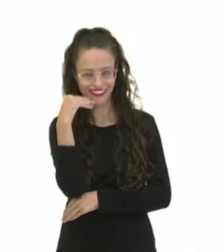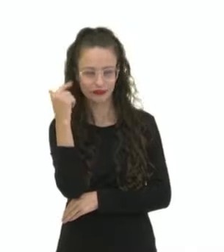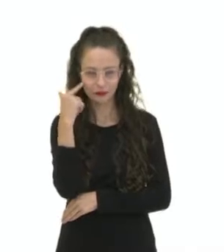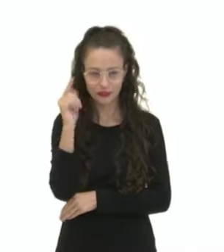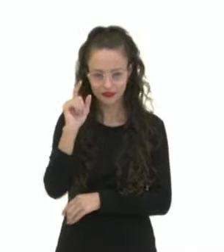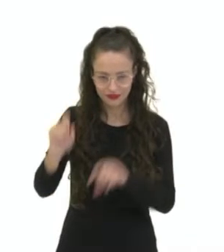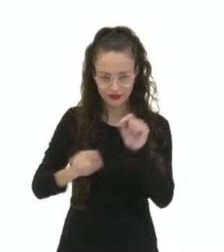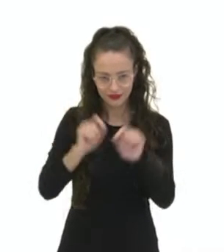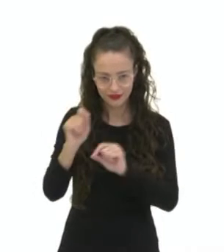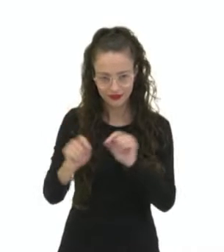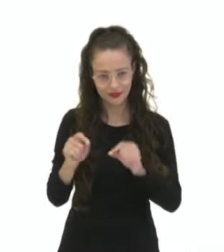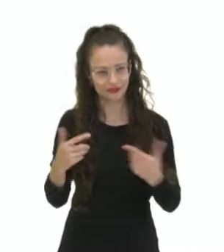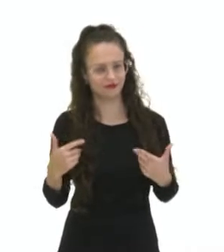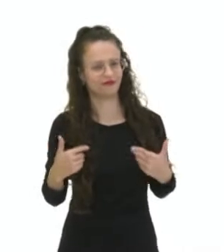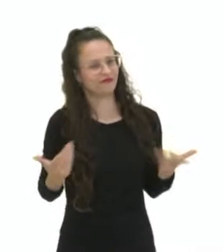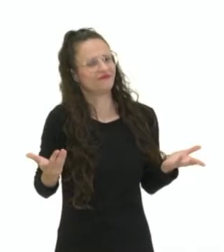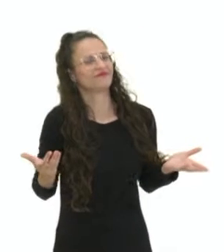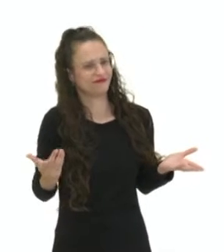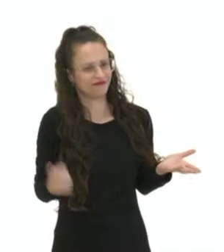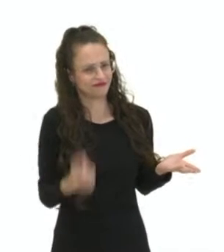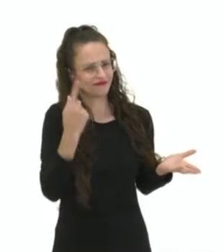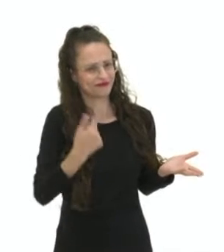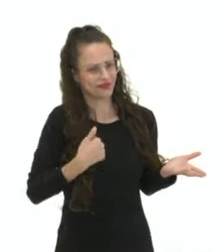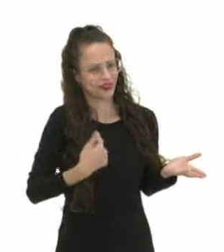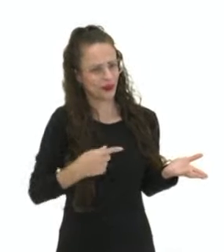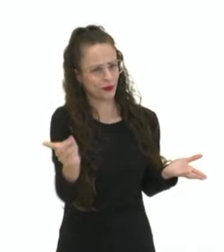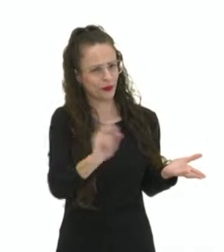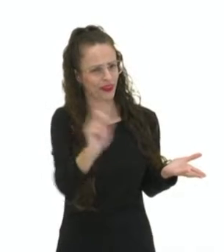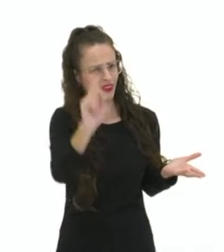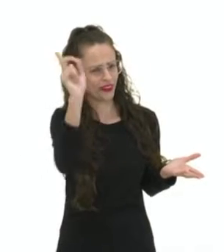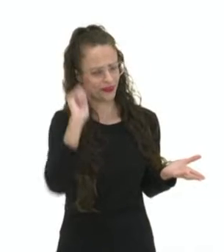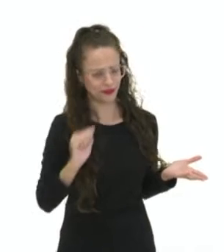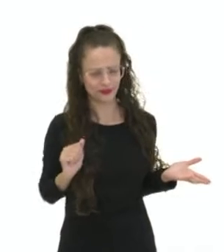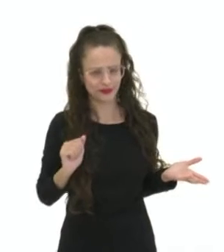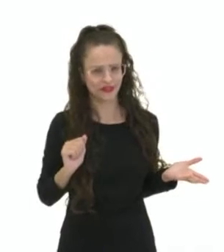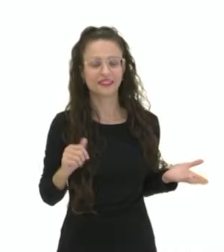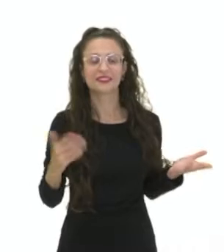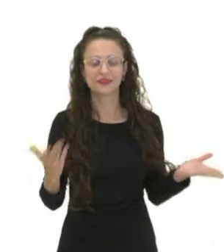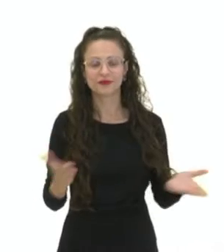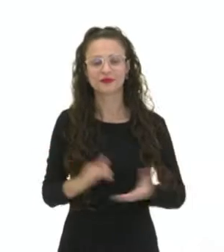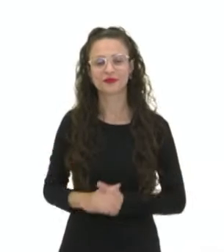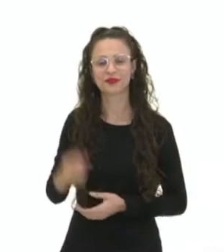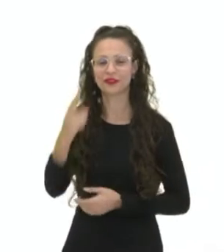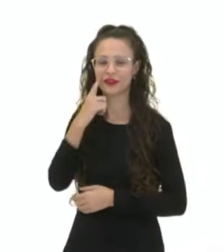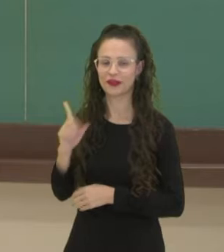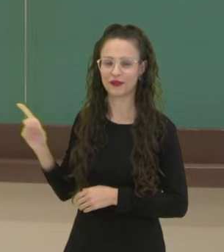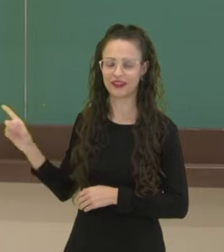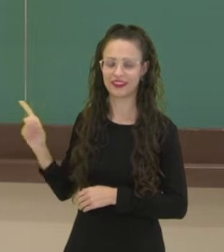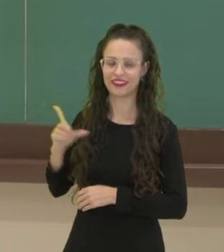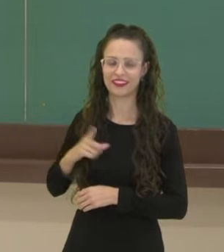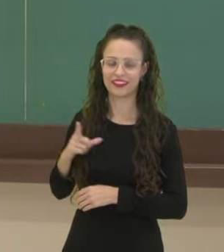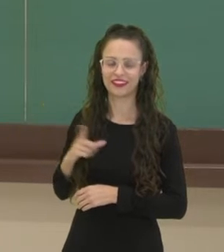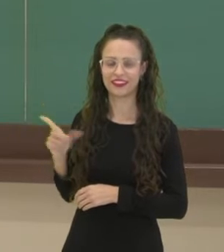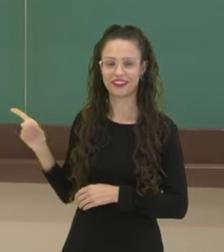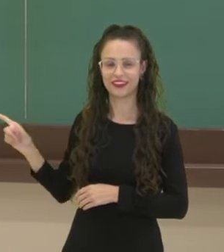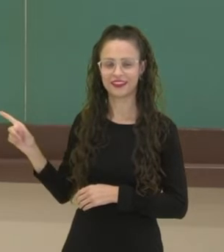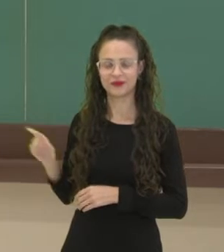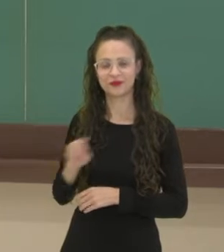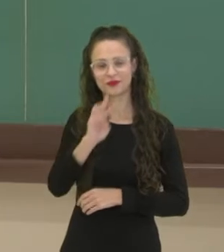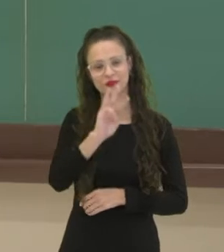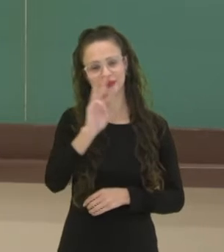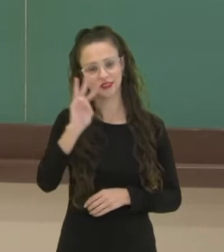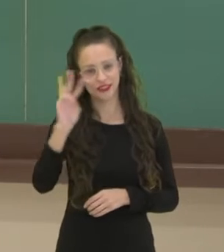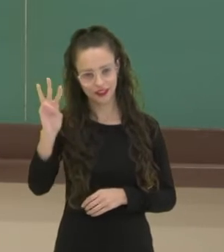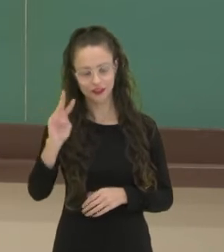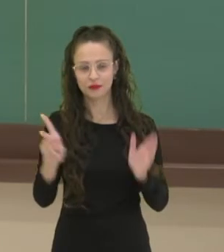mesma: "Eu, hein? Nem morta." Então está disponível no Pensador, né? Esse texto do